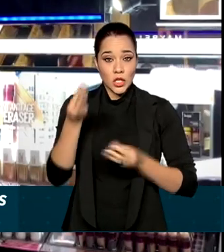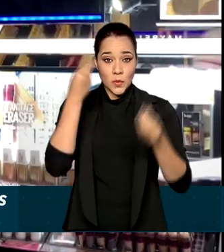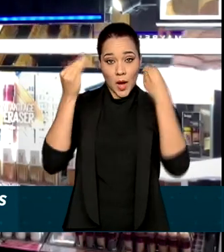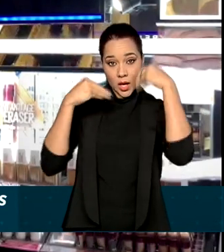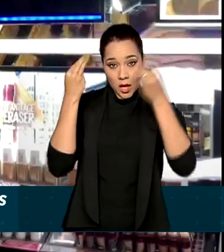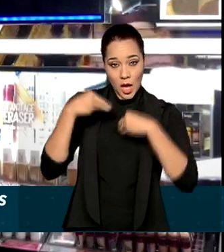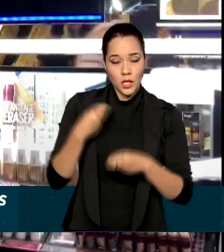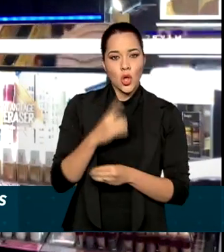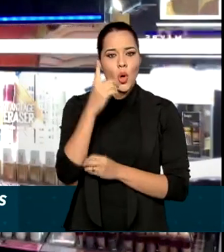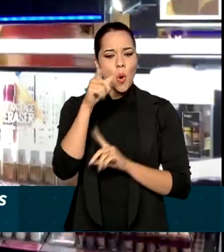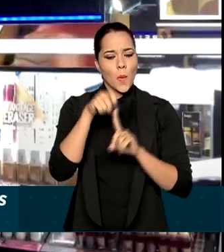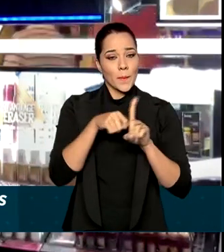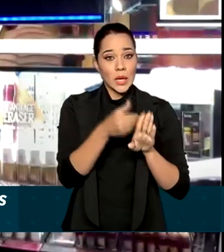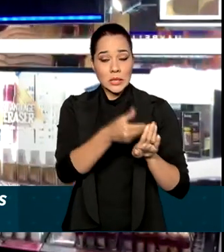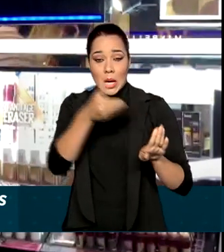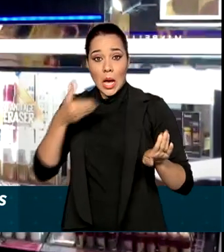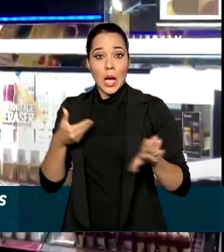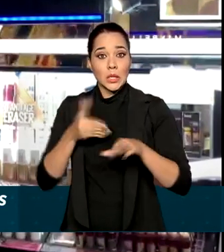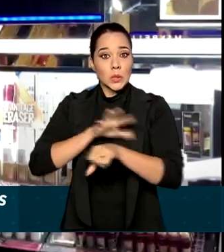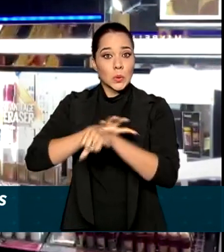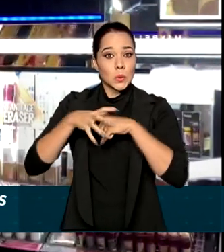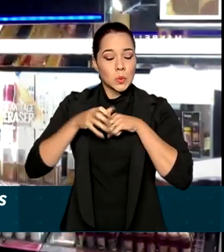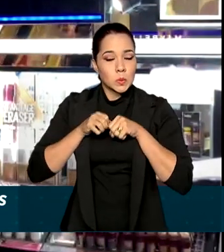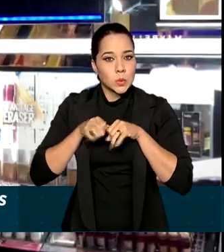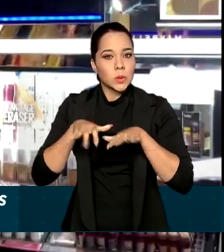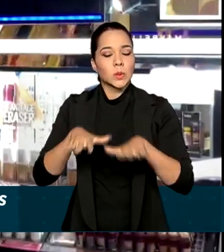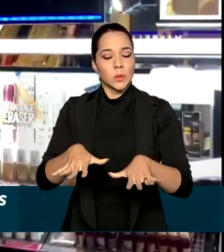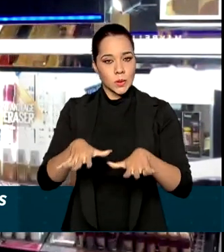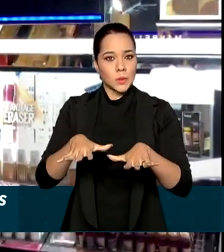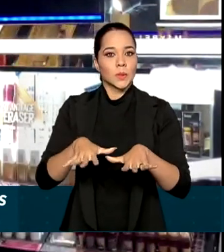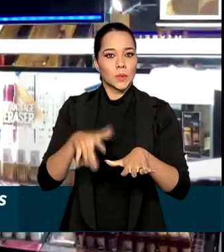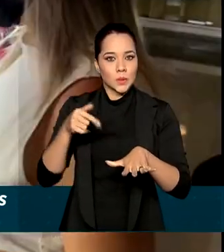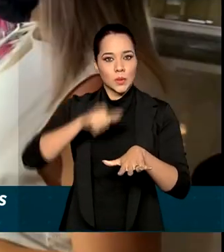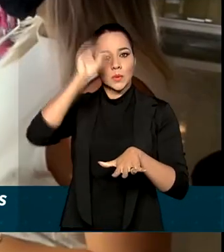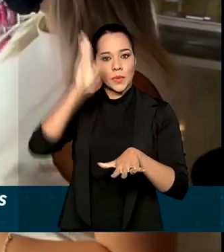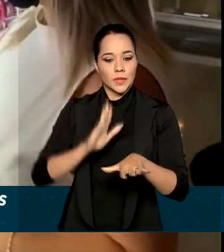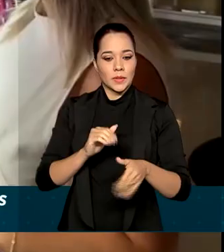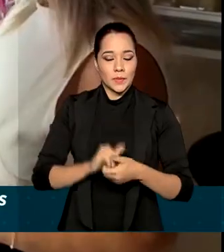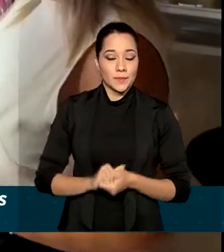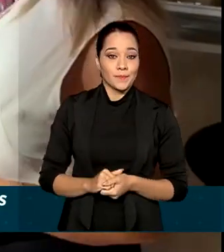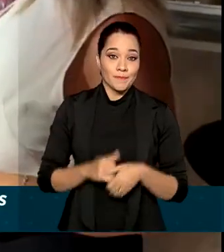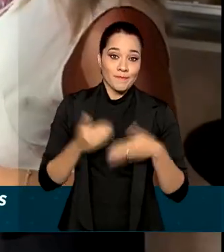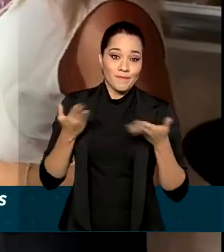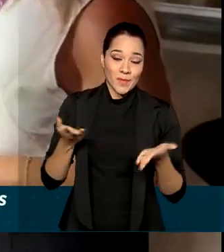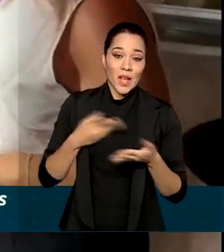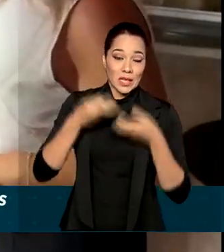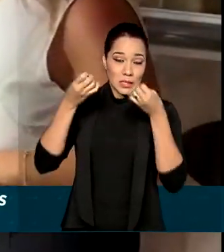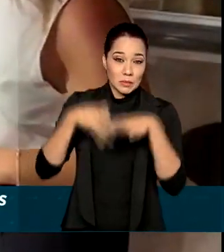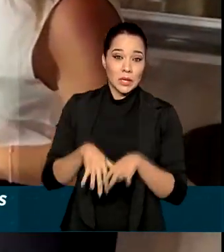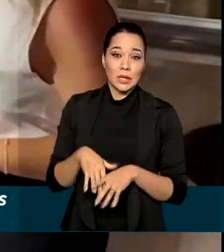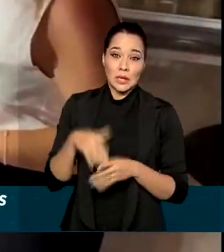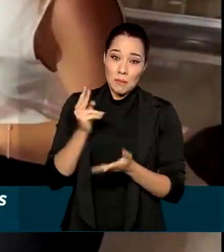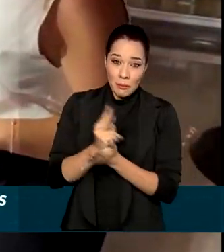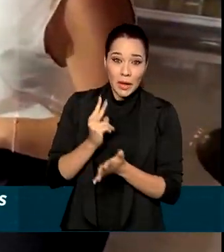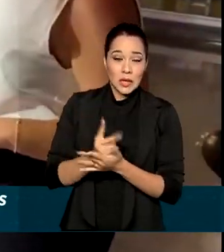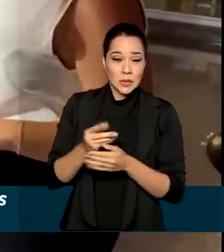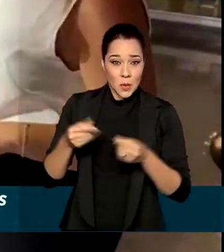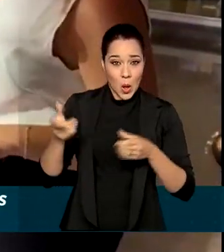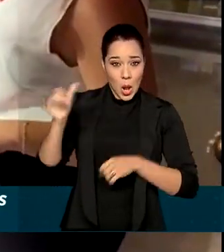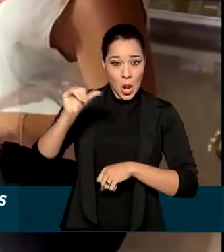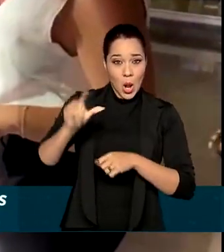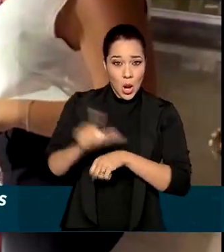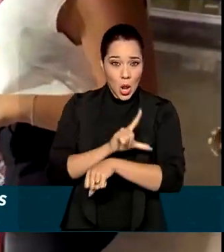apenas um mês antes da pandemia do coronavírus chegar ao Brasil. Com isso, ela conta que mesmo com a loja